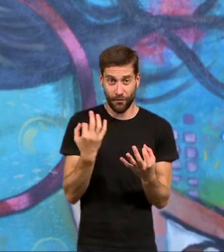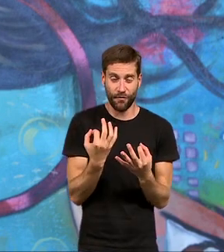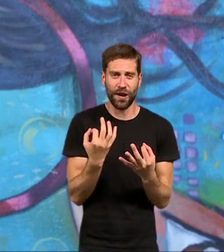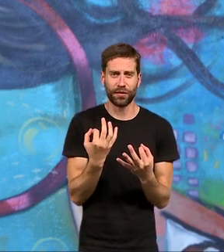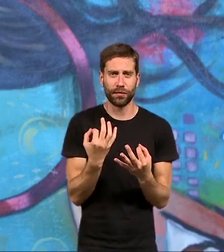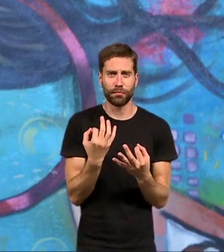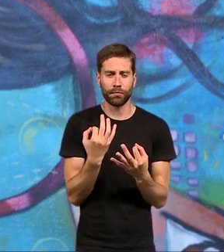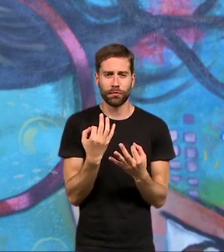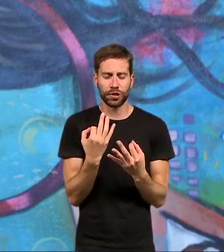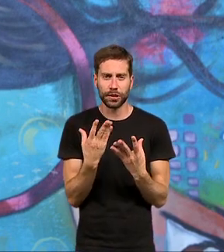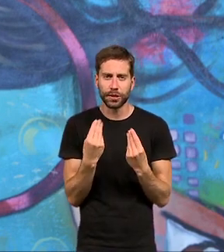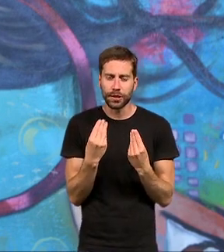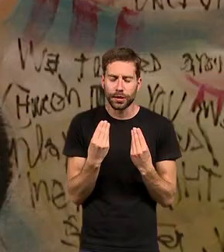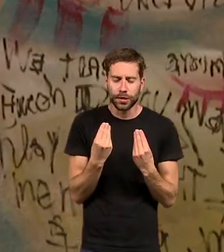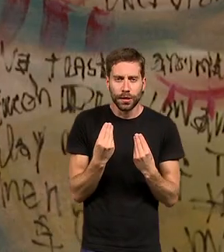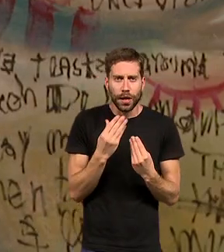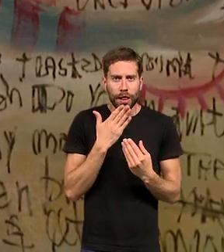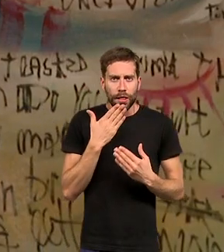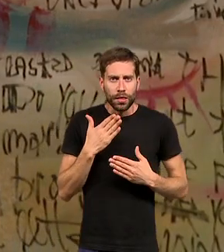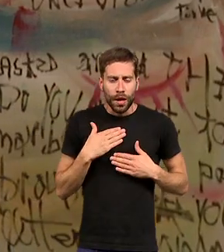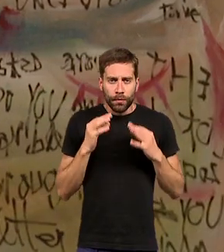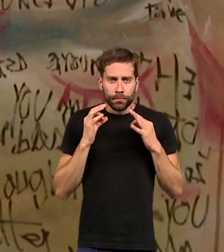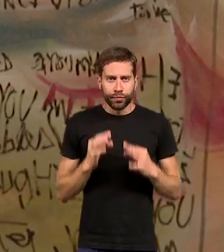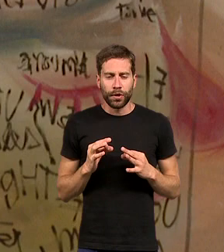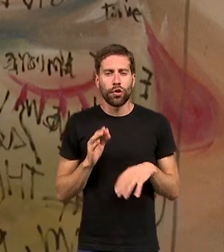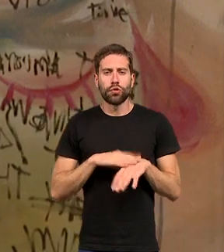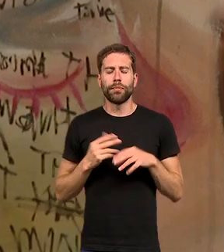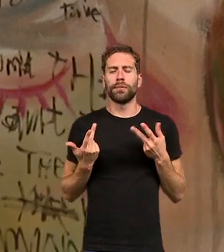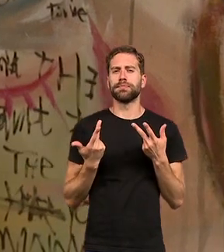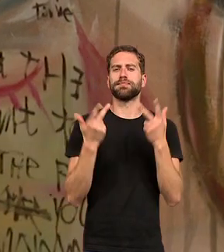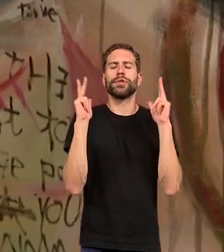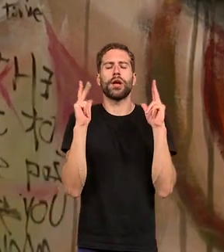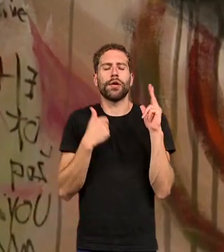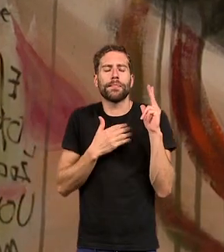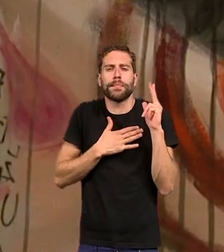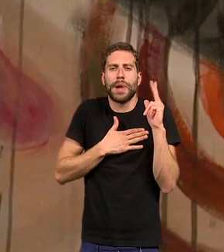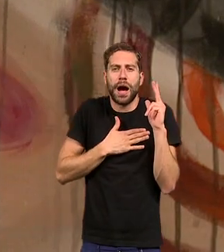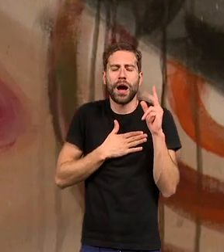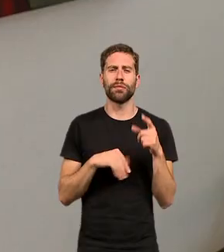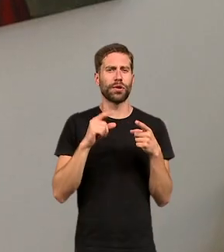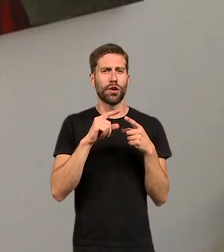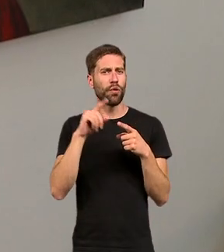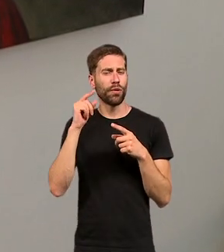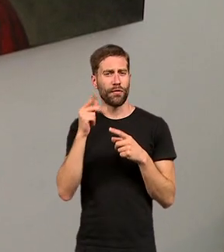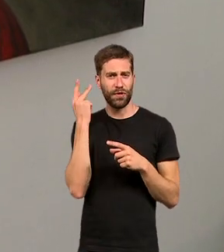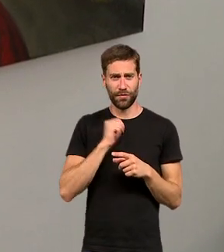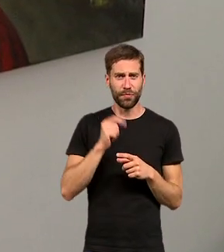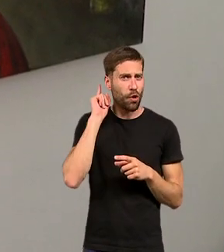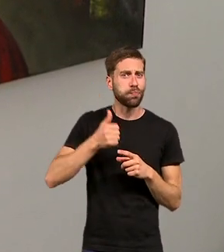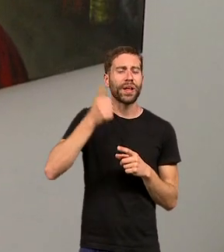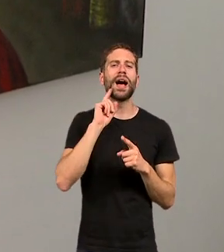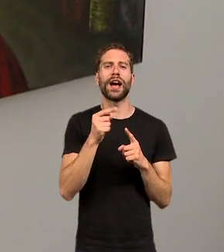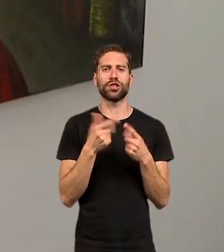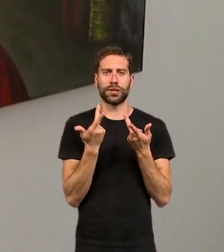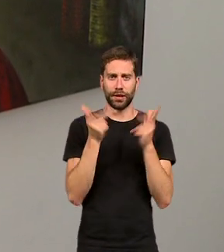mete particularmente muito medo. A liberdade é das coisas que eu mais prezo na minha vida. É o amor e a liberdade, acho que são as duas coisas que eu mais prezo